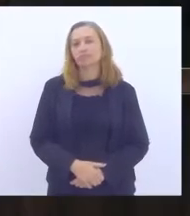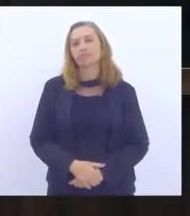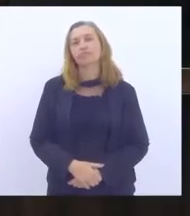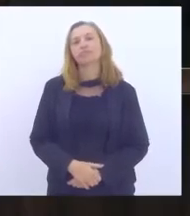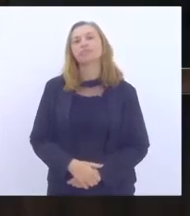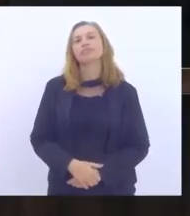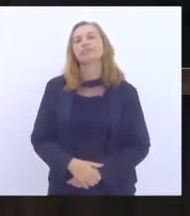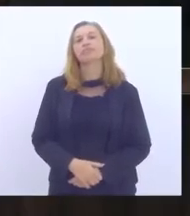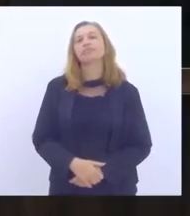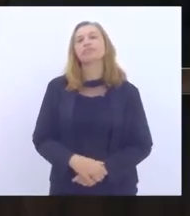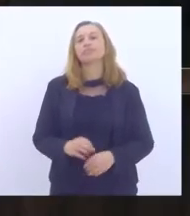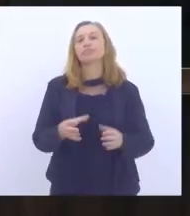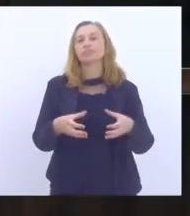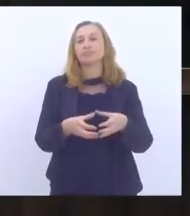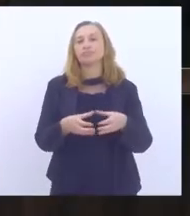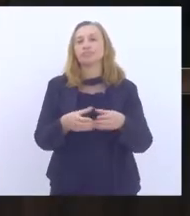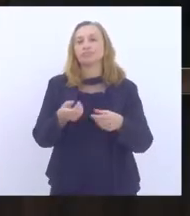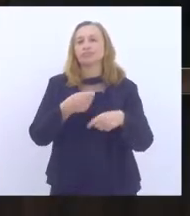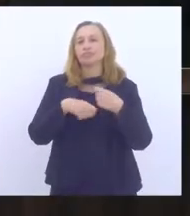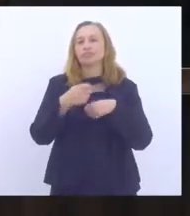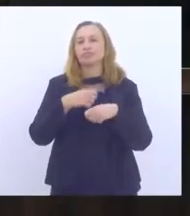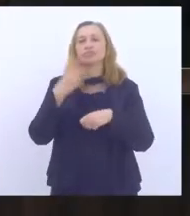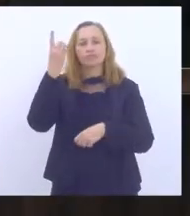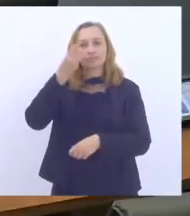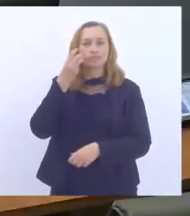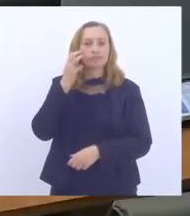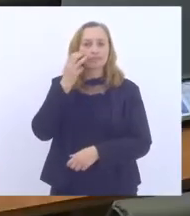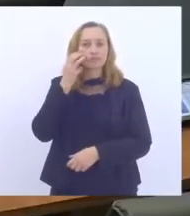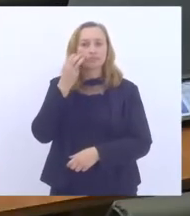Deputado waldeck Carneiro